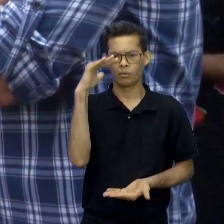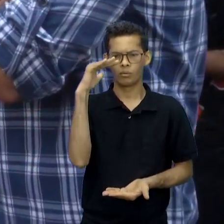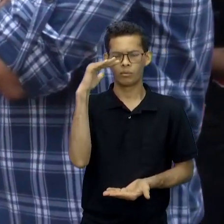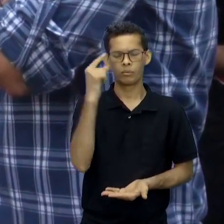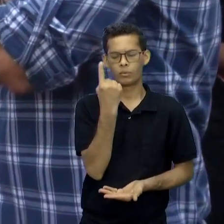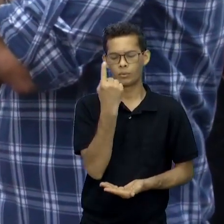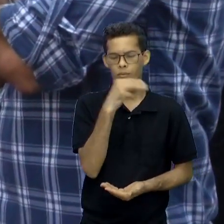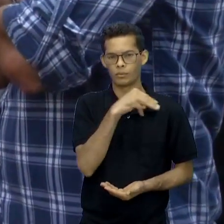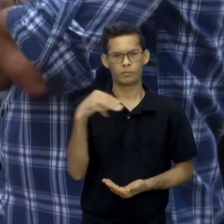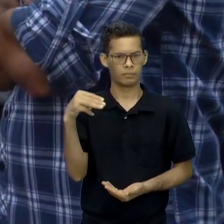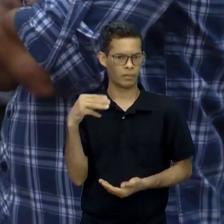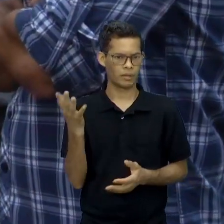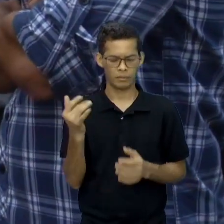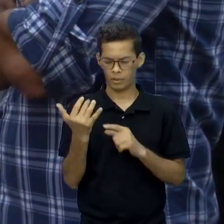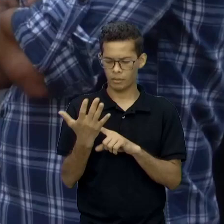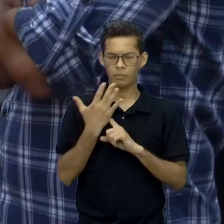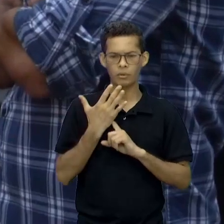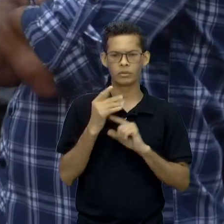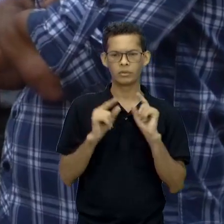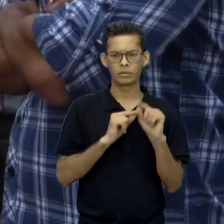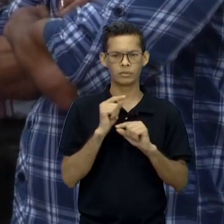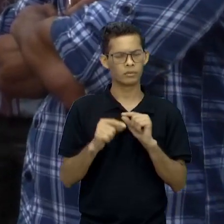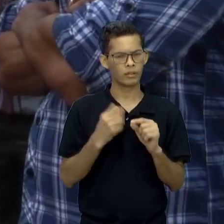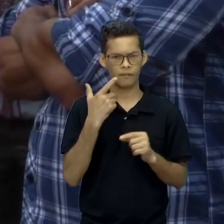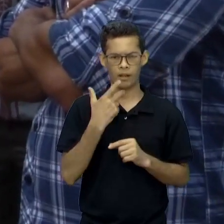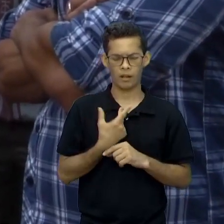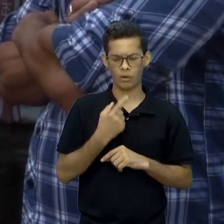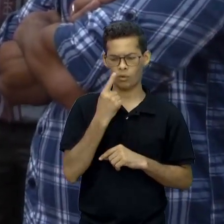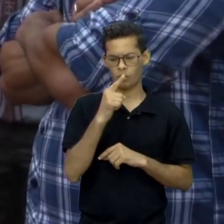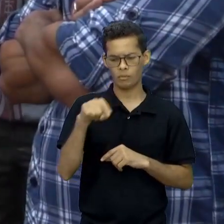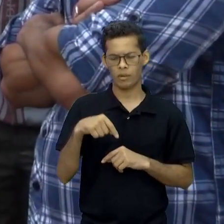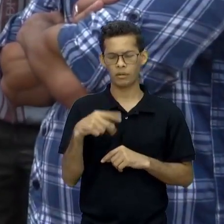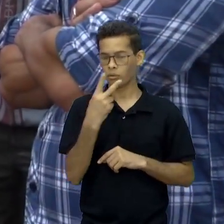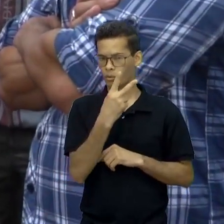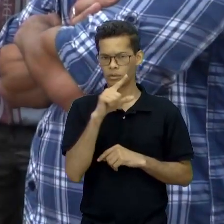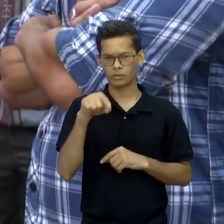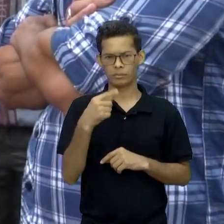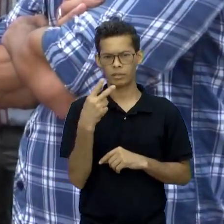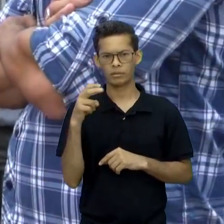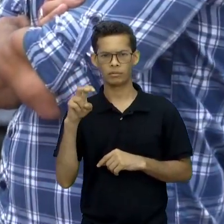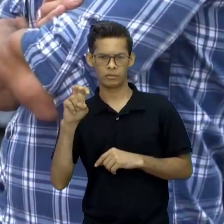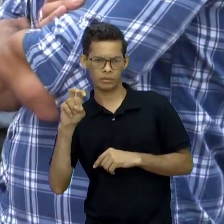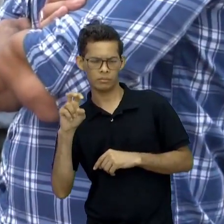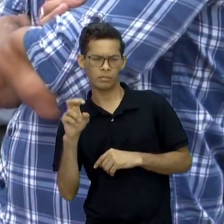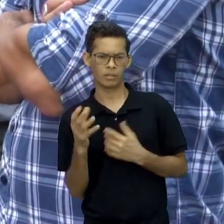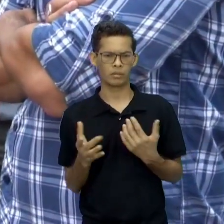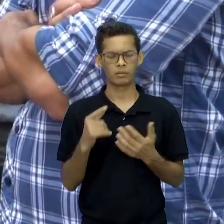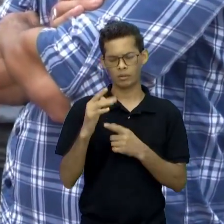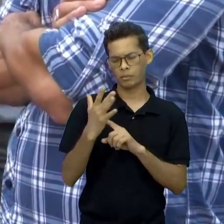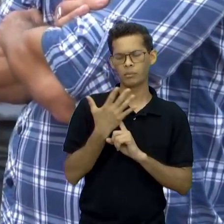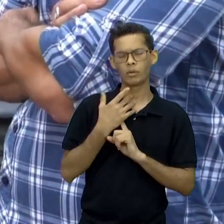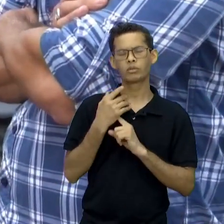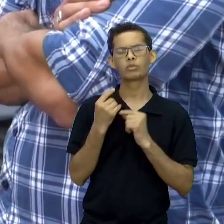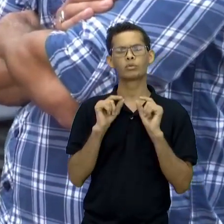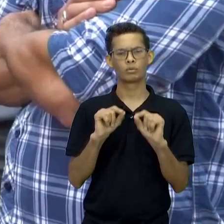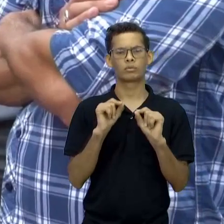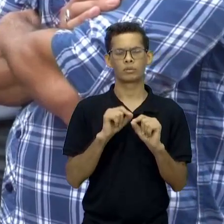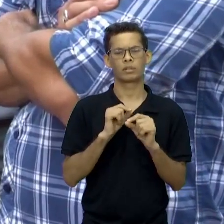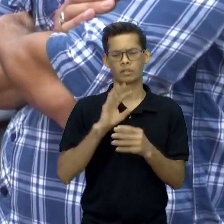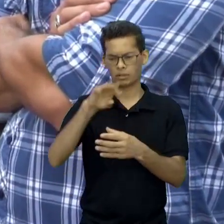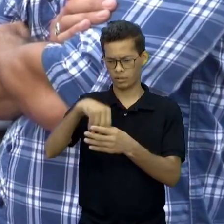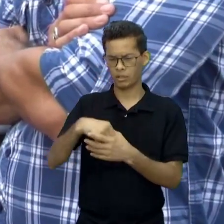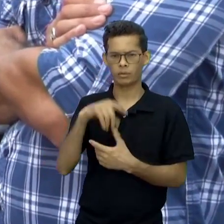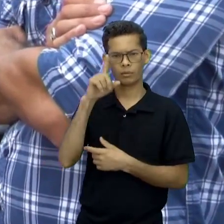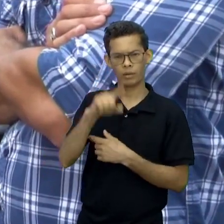base está em 2,5 metros. Isso aqui é apenas um indicativo de que o meu alvo no subsolo é um